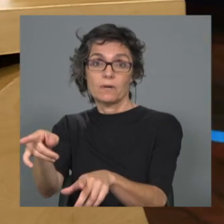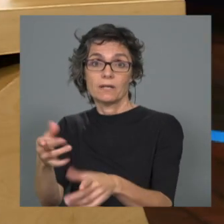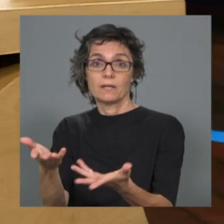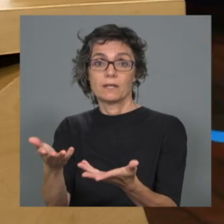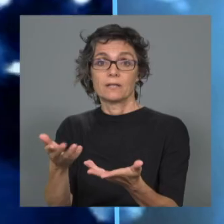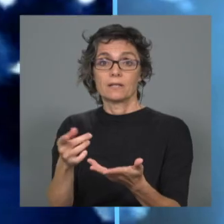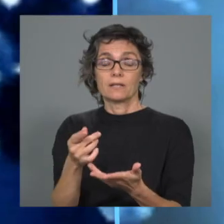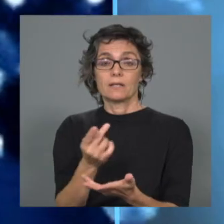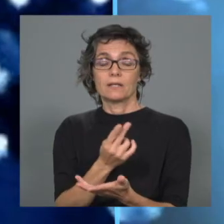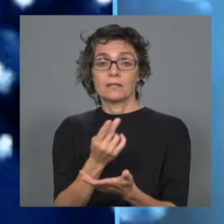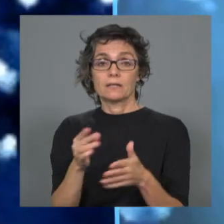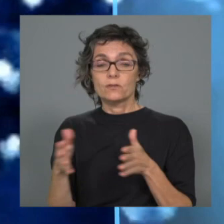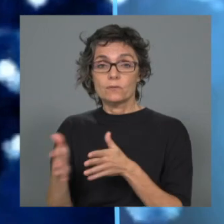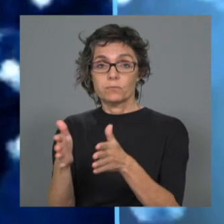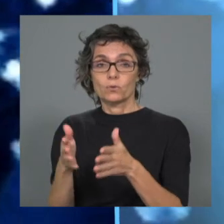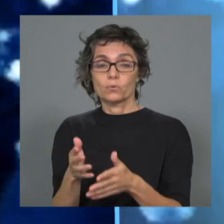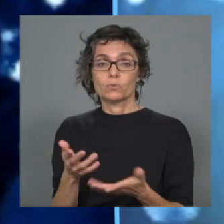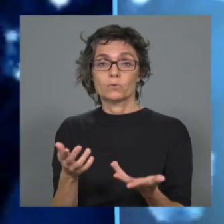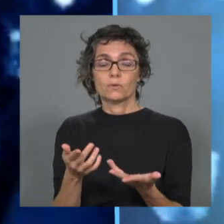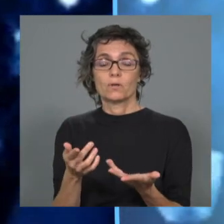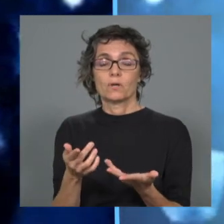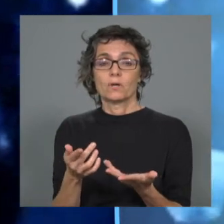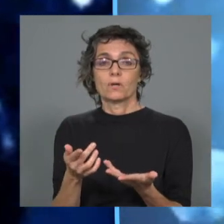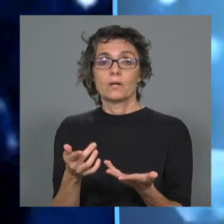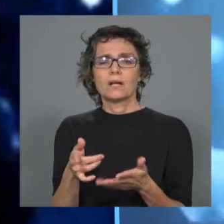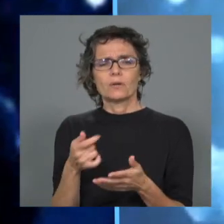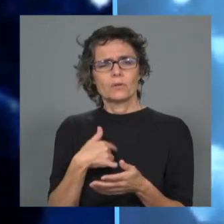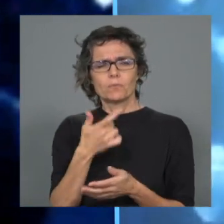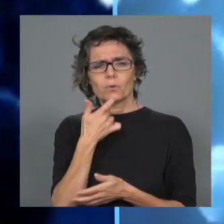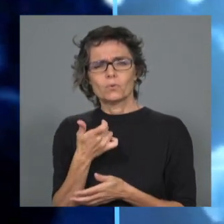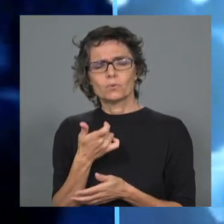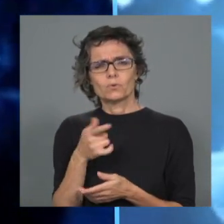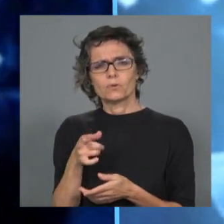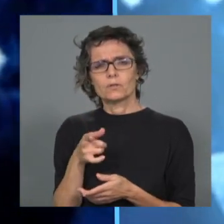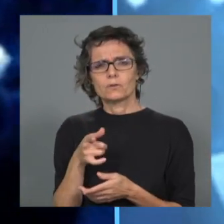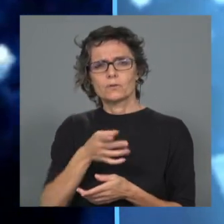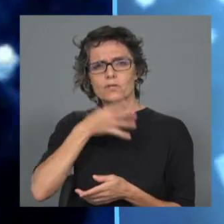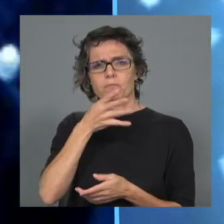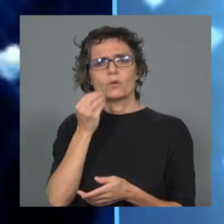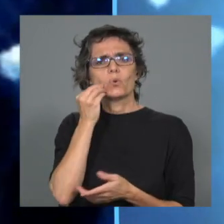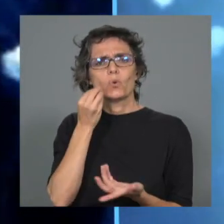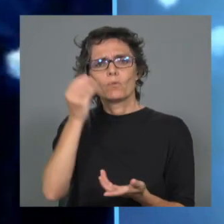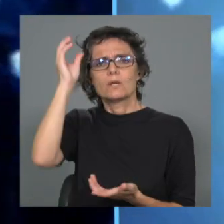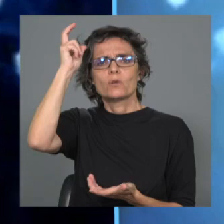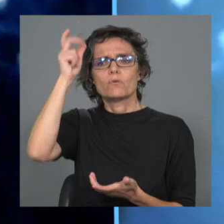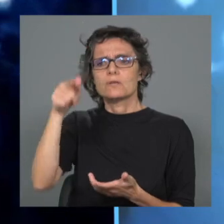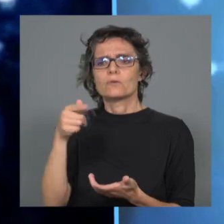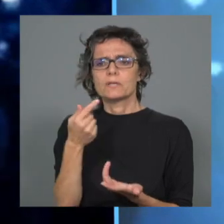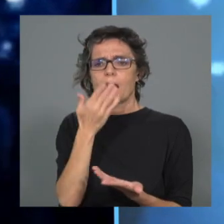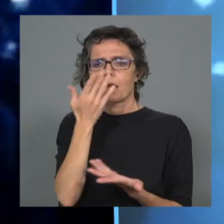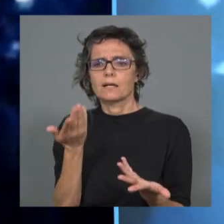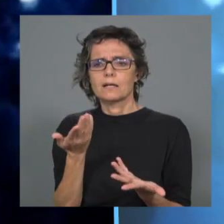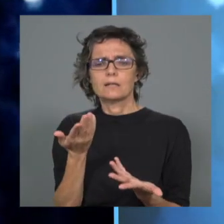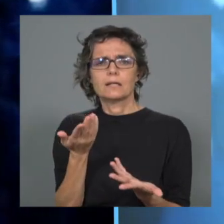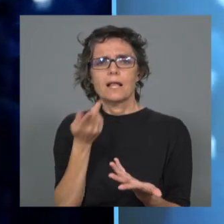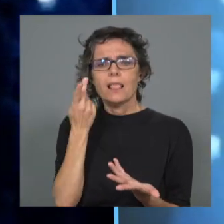percurso da Academia de Líderes. Como é que isto se torna possível de explicar estes conceitos que parecem conceitos em si, são aplicados